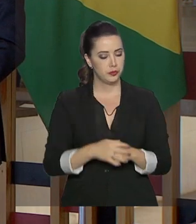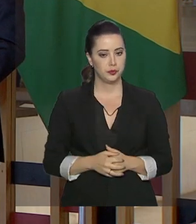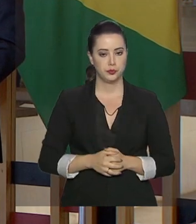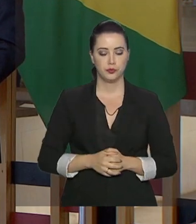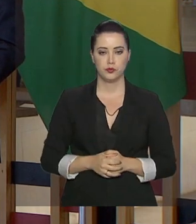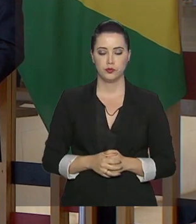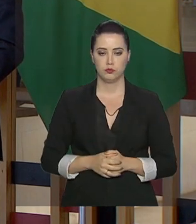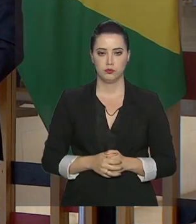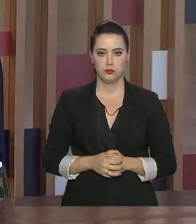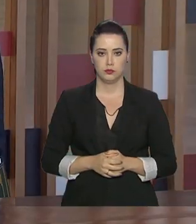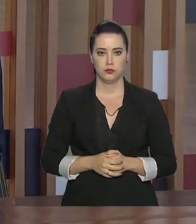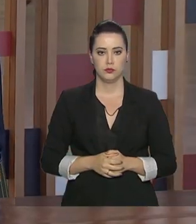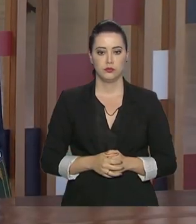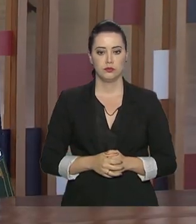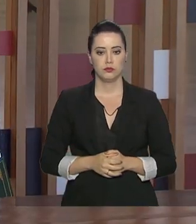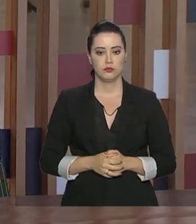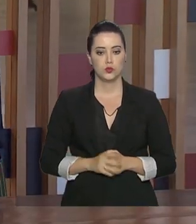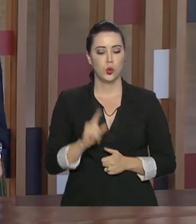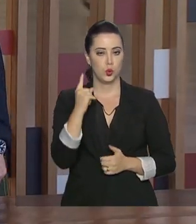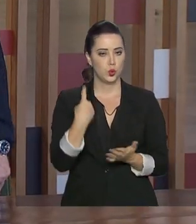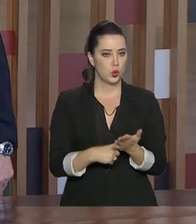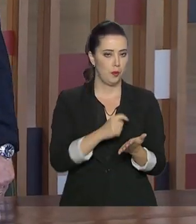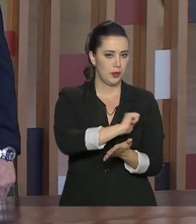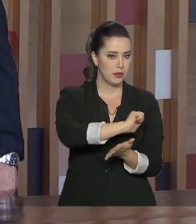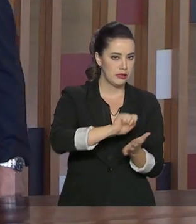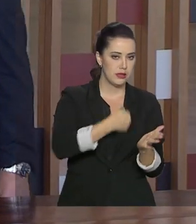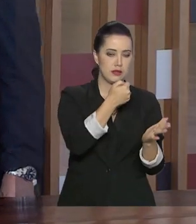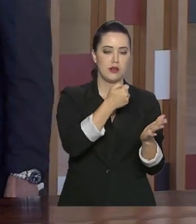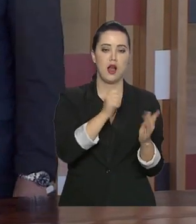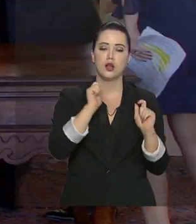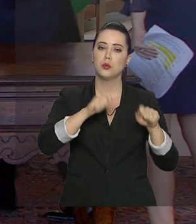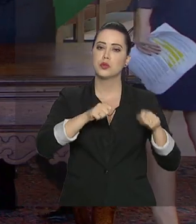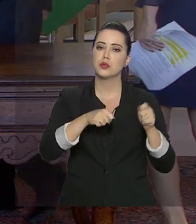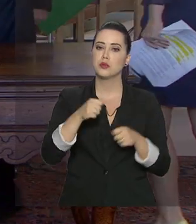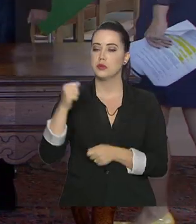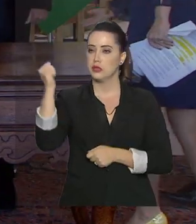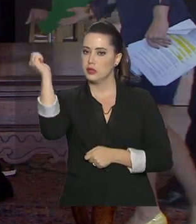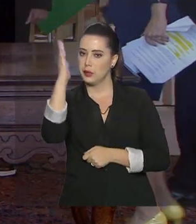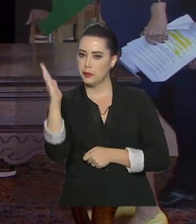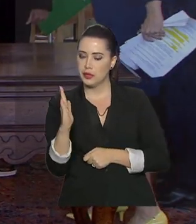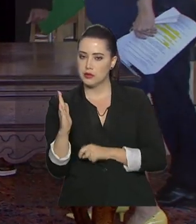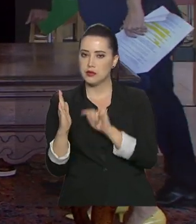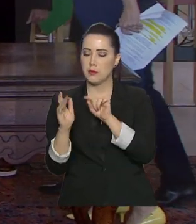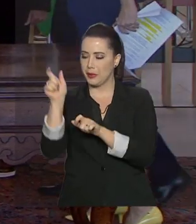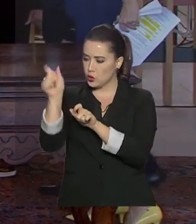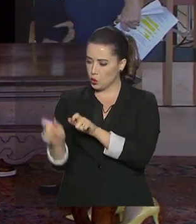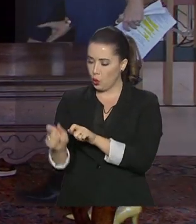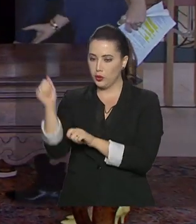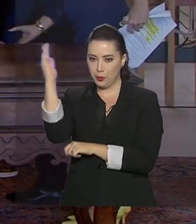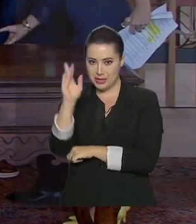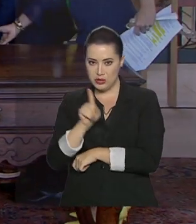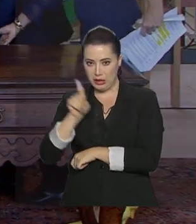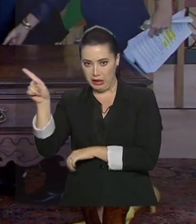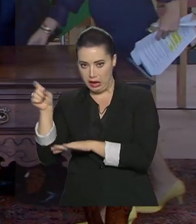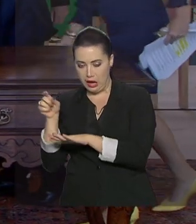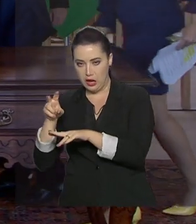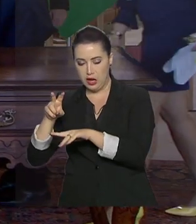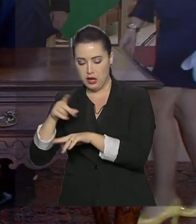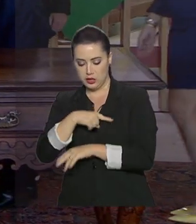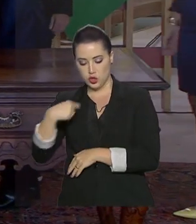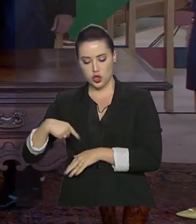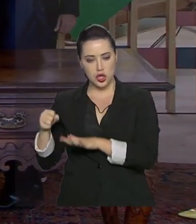reunidas rodin um dos atos assinados permitirá que brasileiros condenados na china comprou a pena determinada